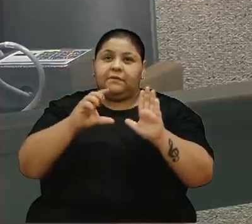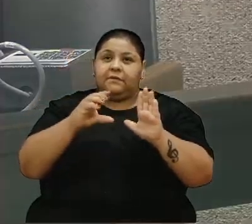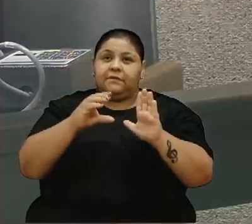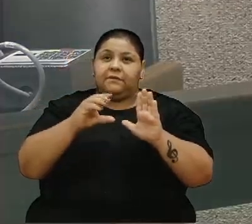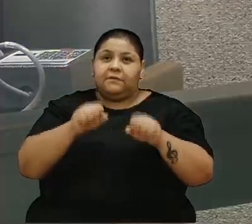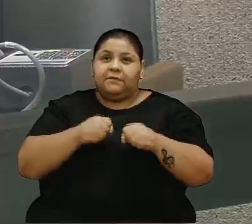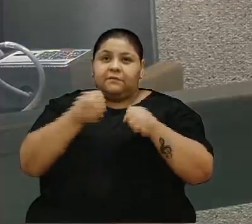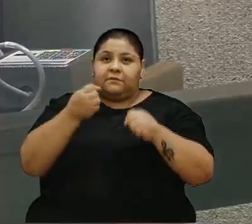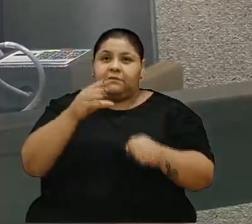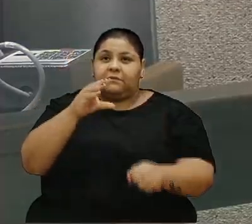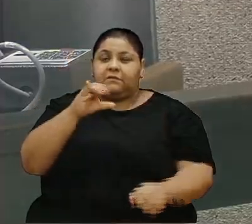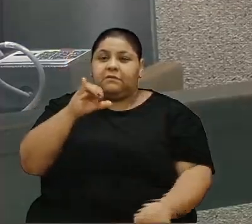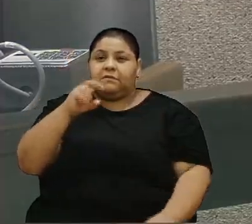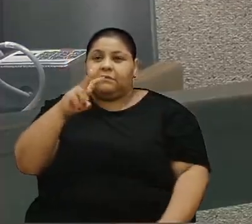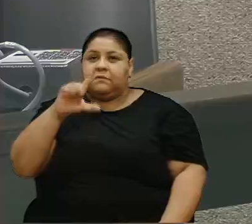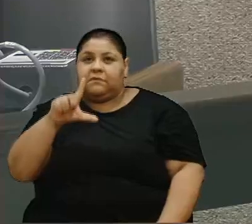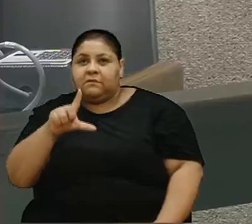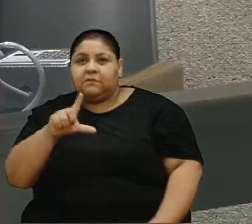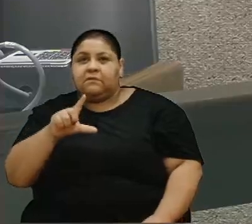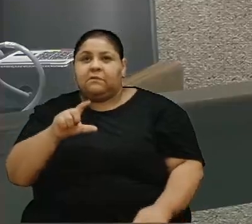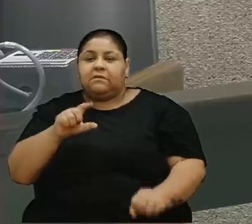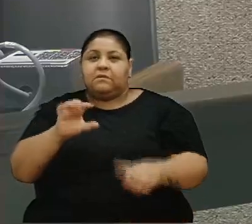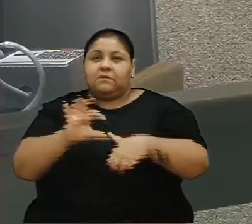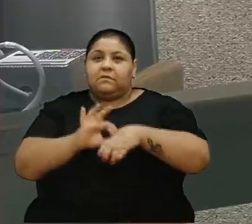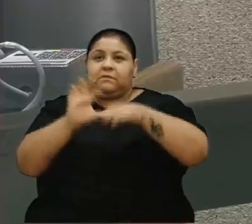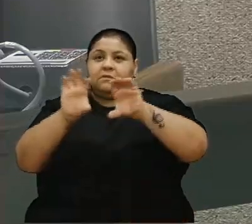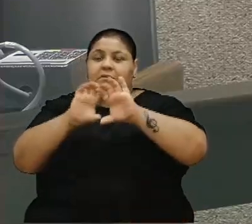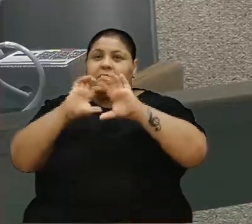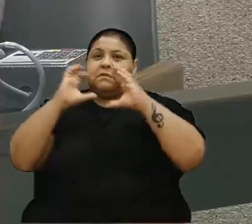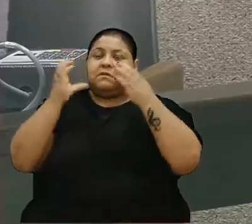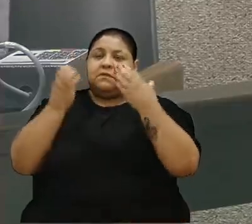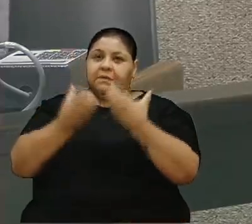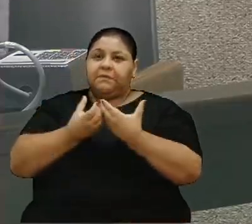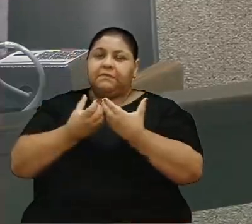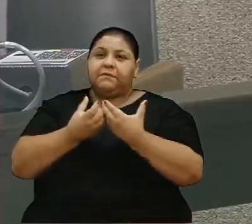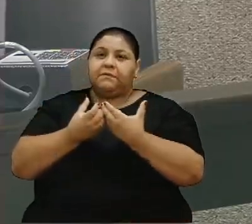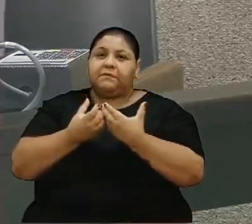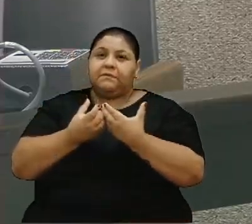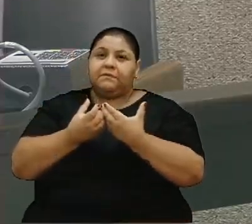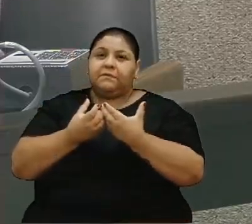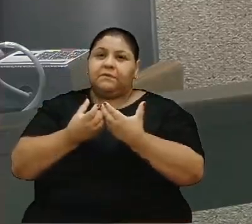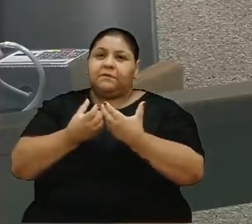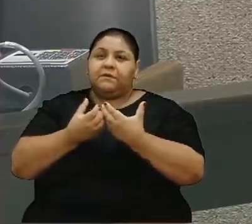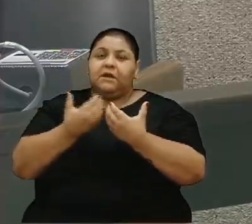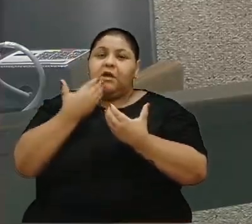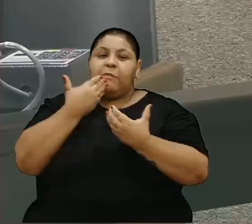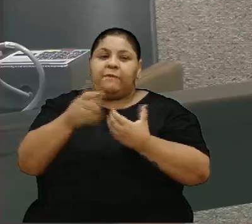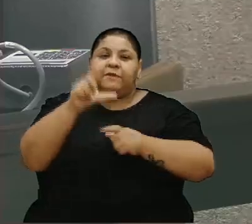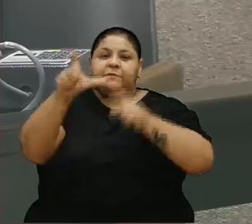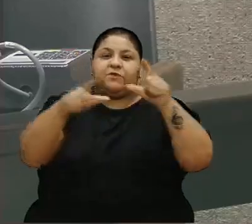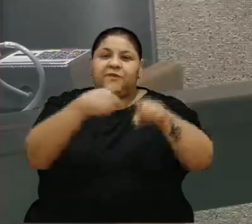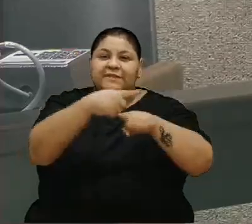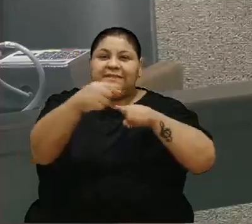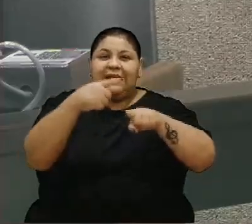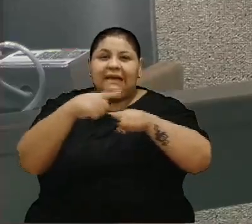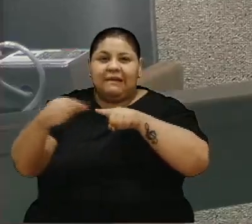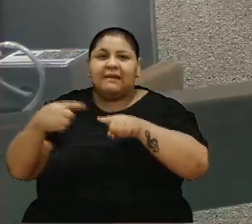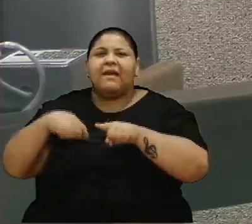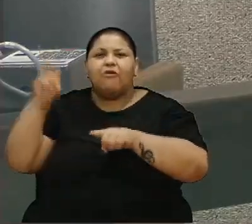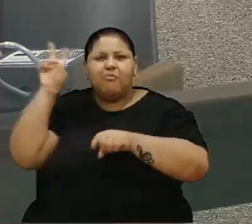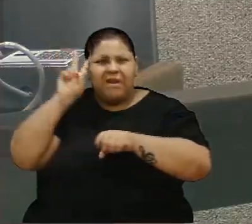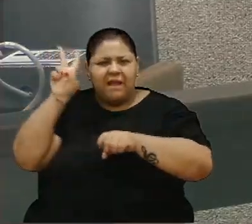Guarda Municipal e lideranças comunitárias para fazer a evacuação da área, e eu me lembro que fui para lá,